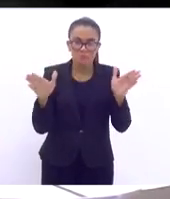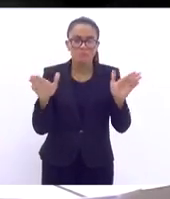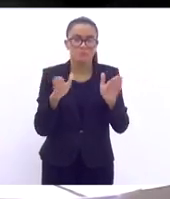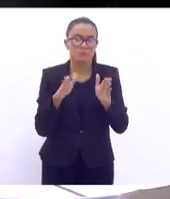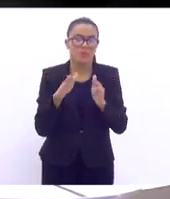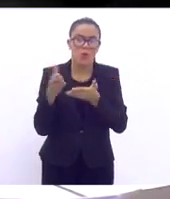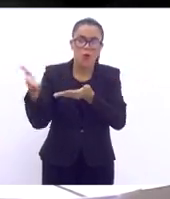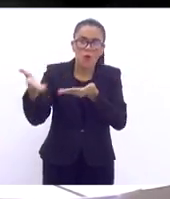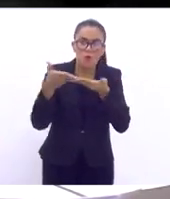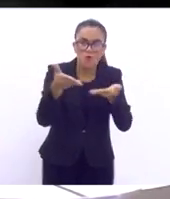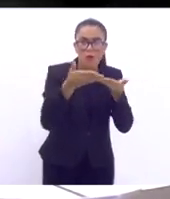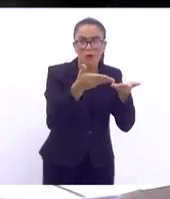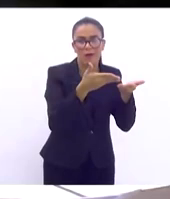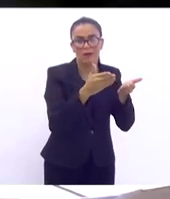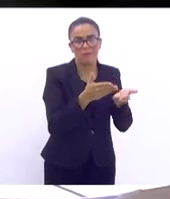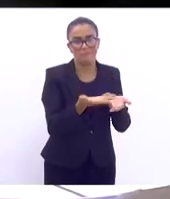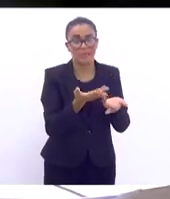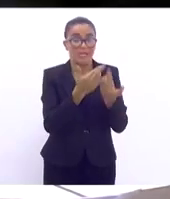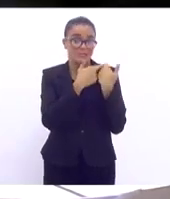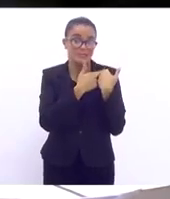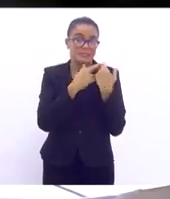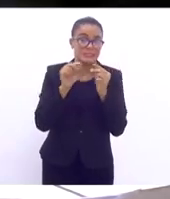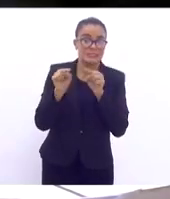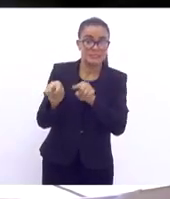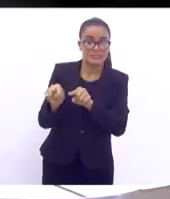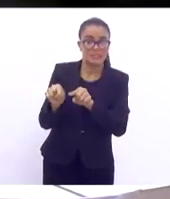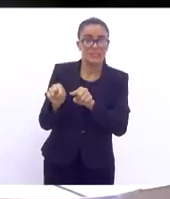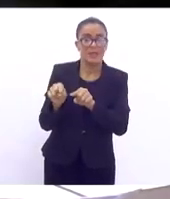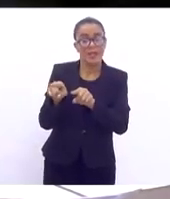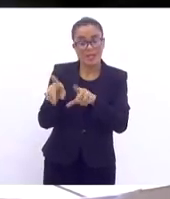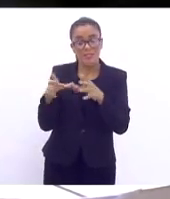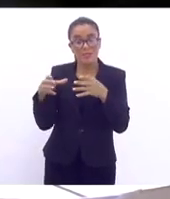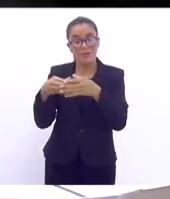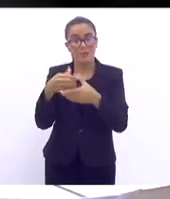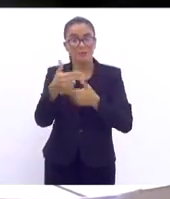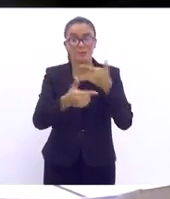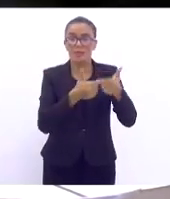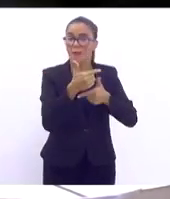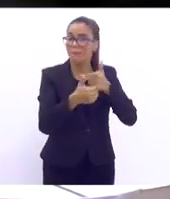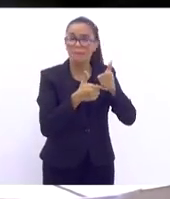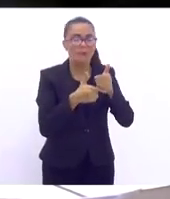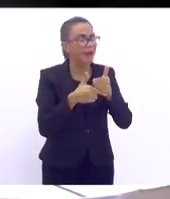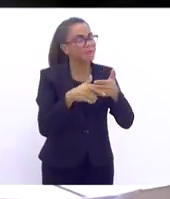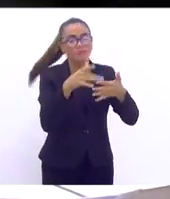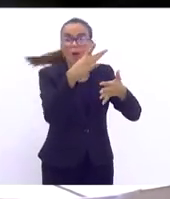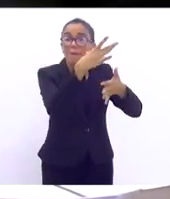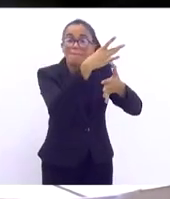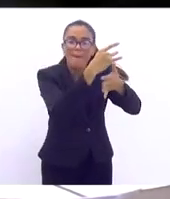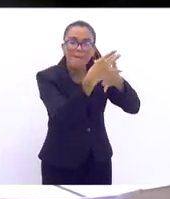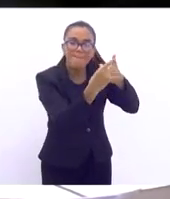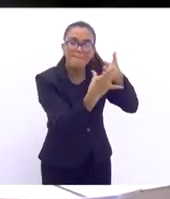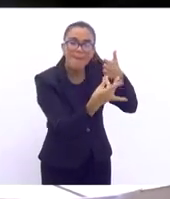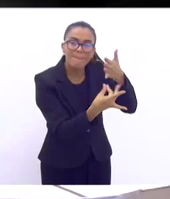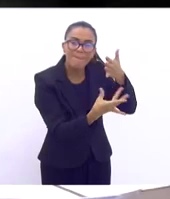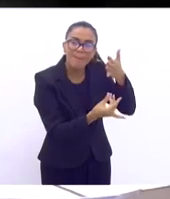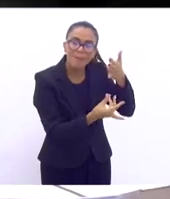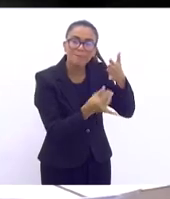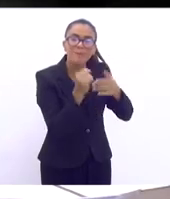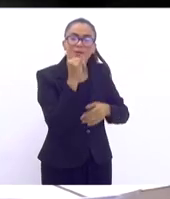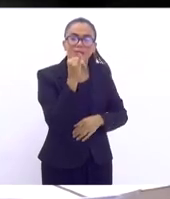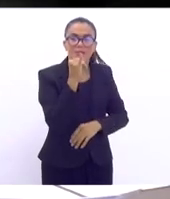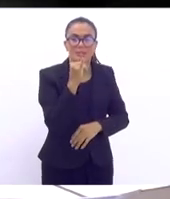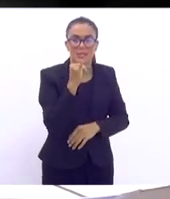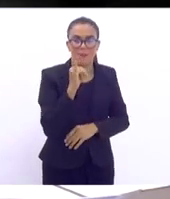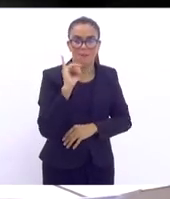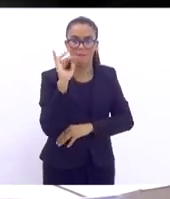foi já mencionado esta frente trata de alguns pontos específicos por exemplo a questão da Mata